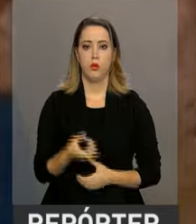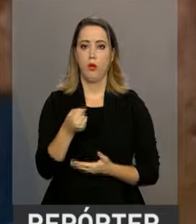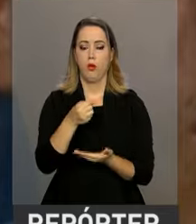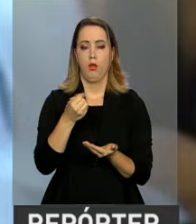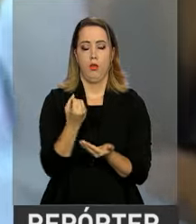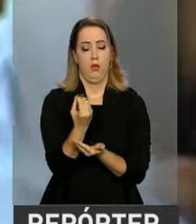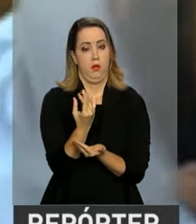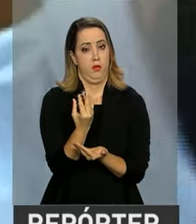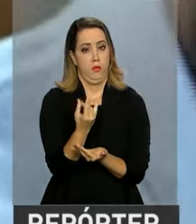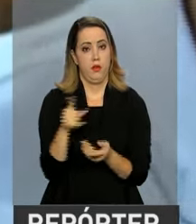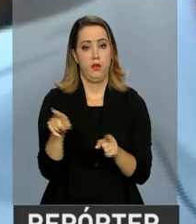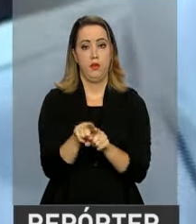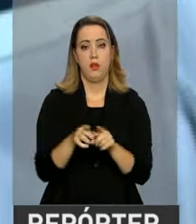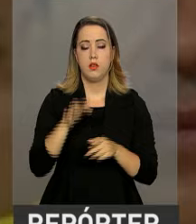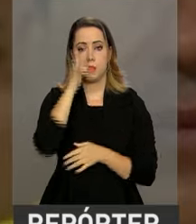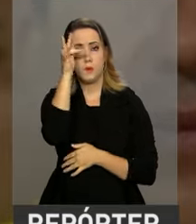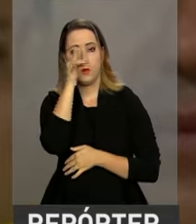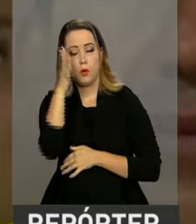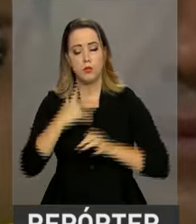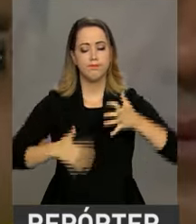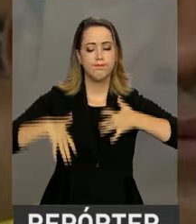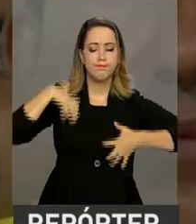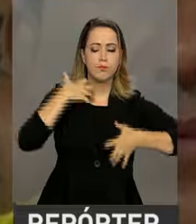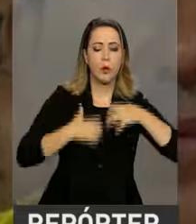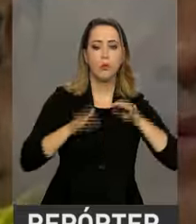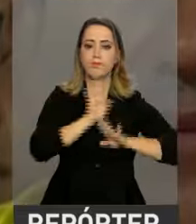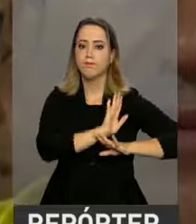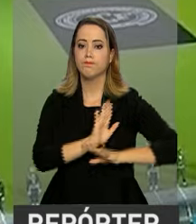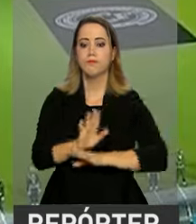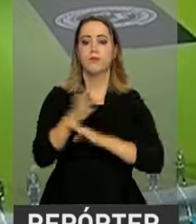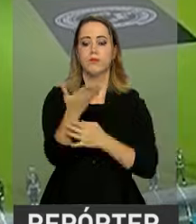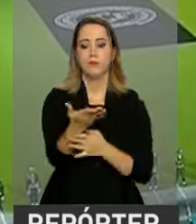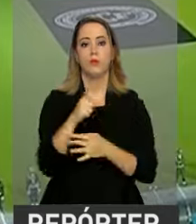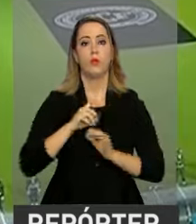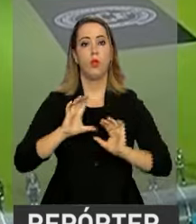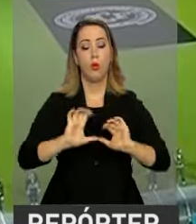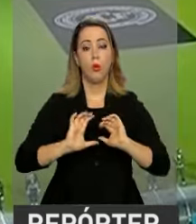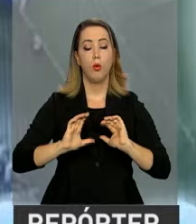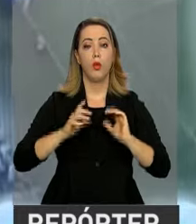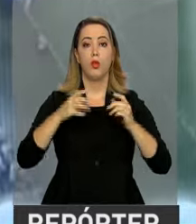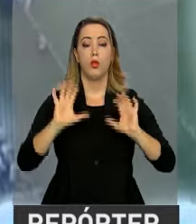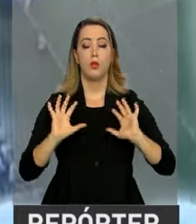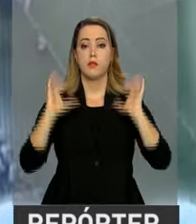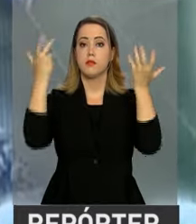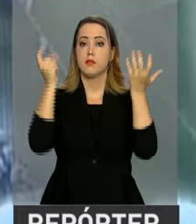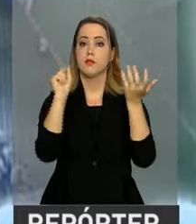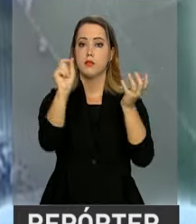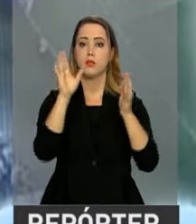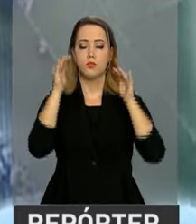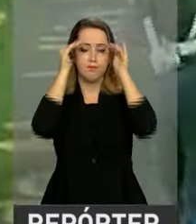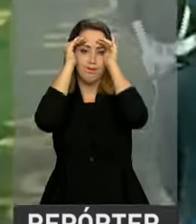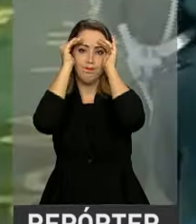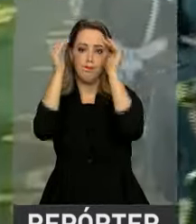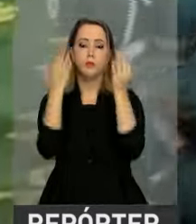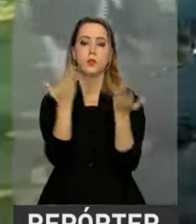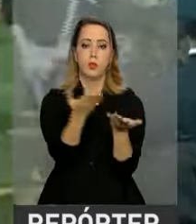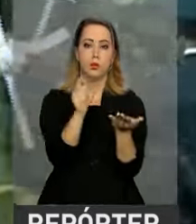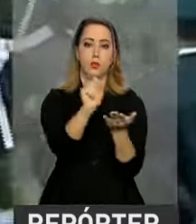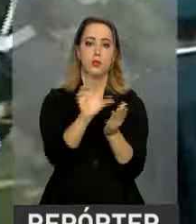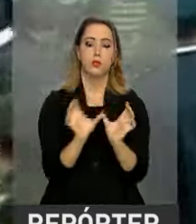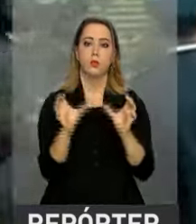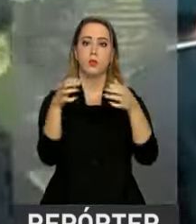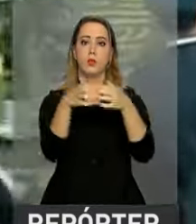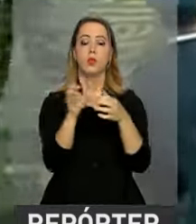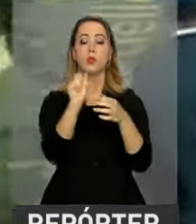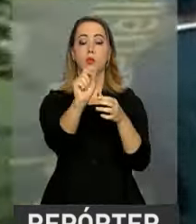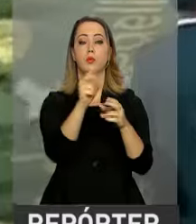Velas, flores, emoção, solidariedade. A cerimônia de homenagem à Chapecoense foi organizada pelo